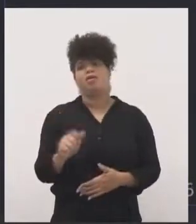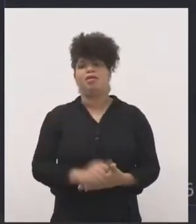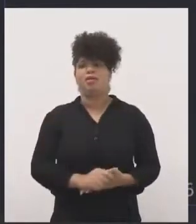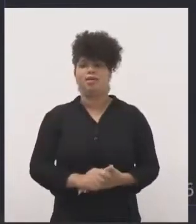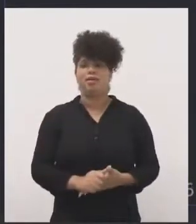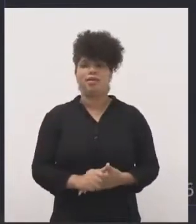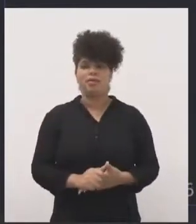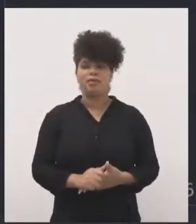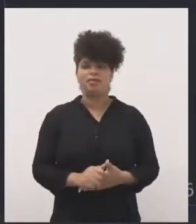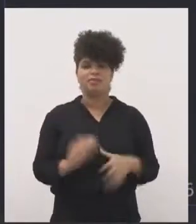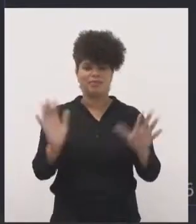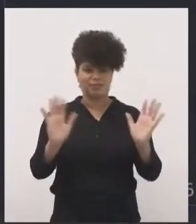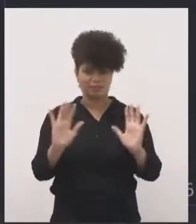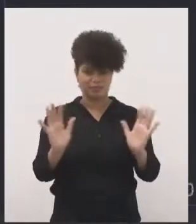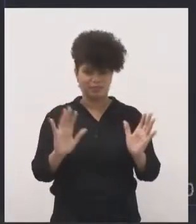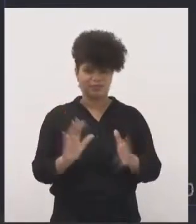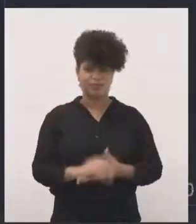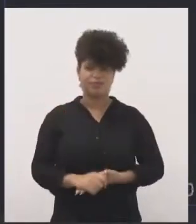pessoal.